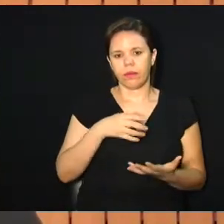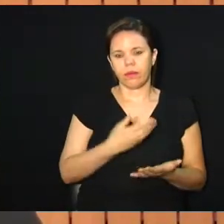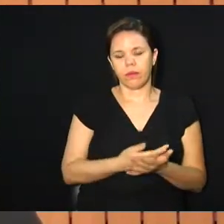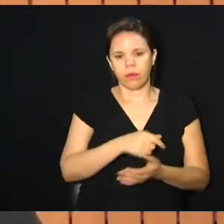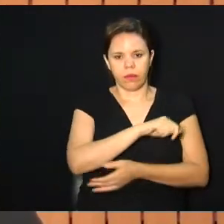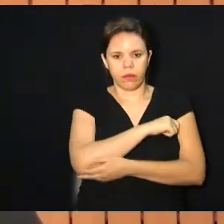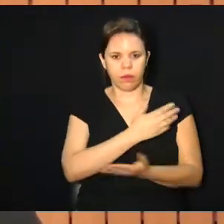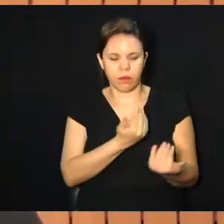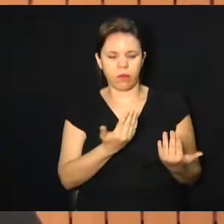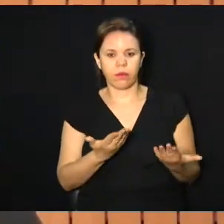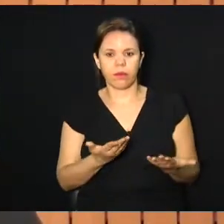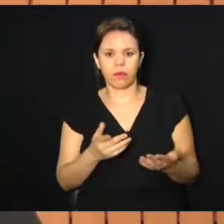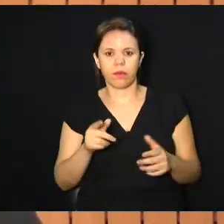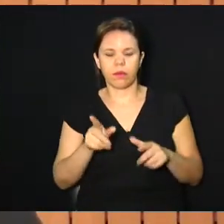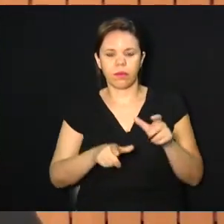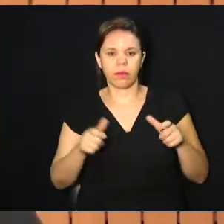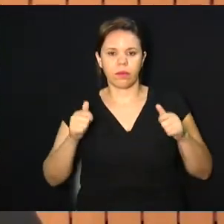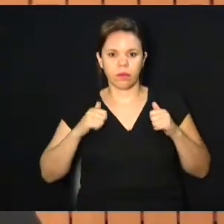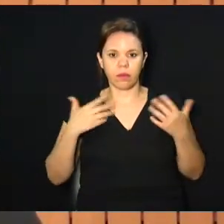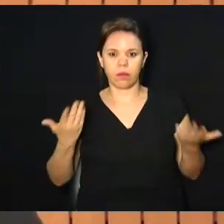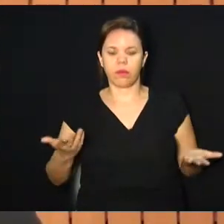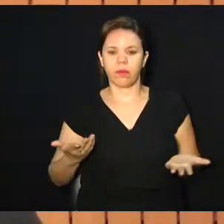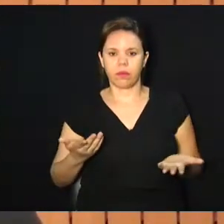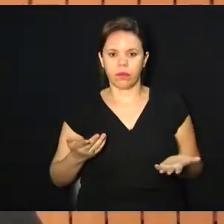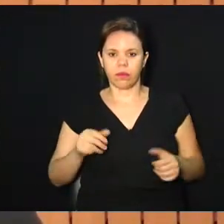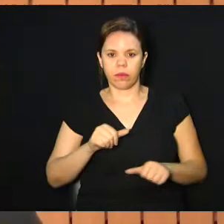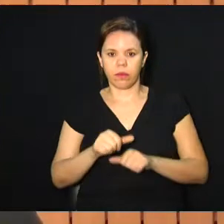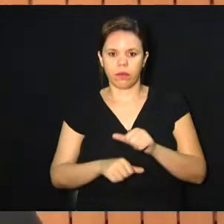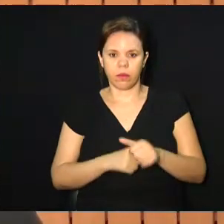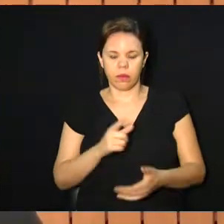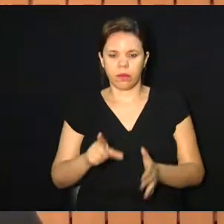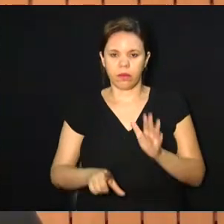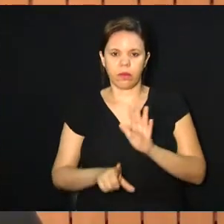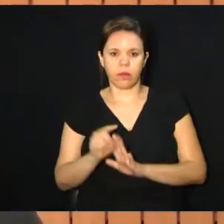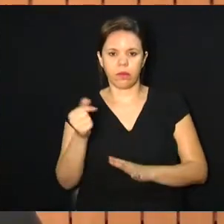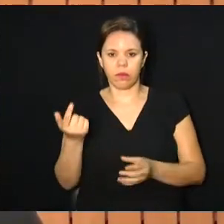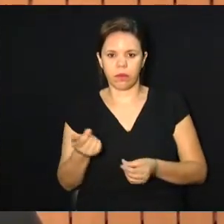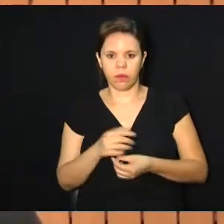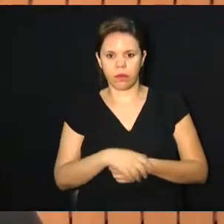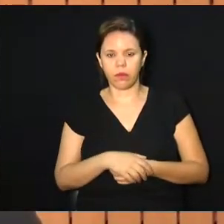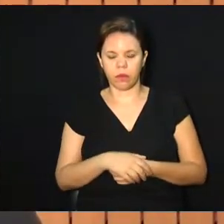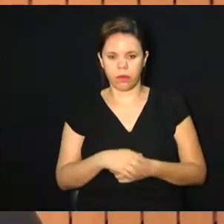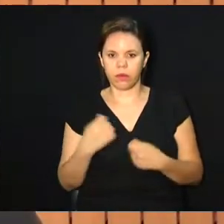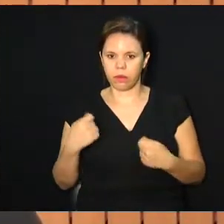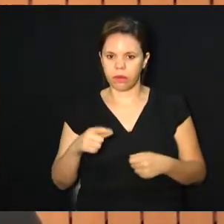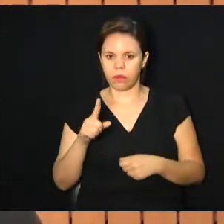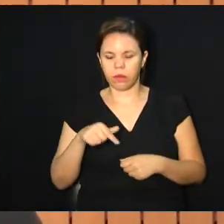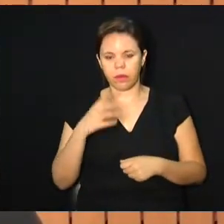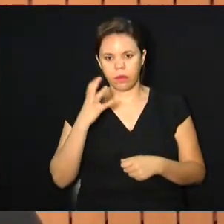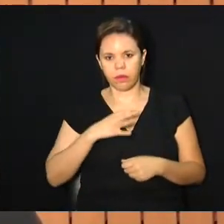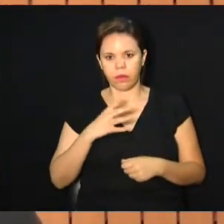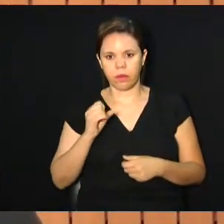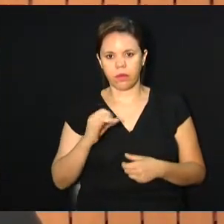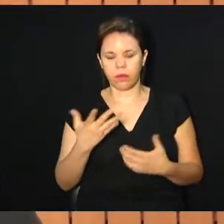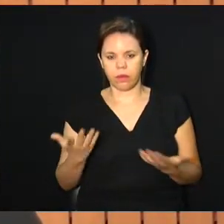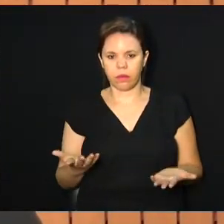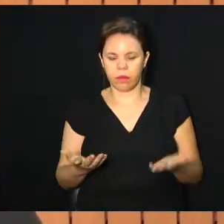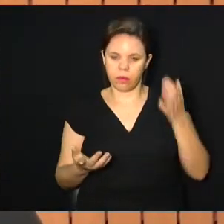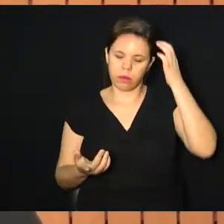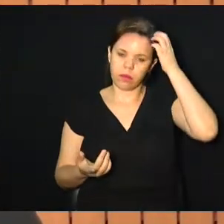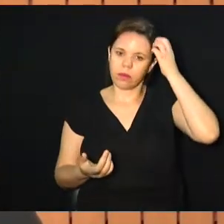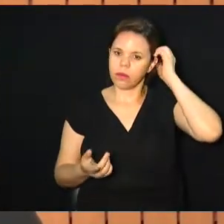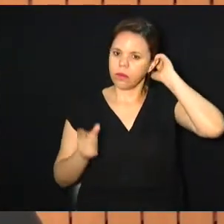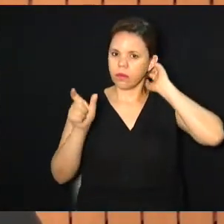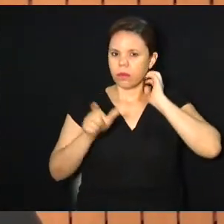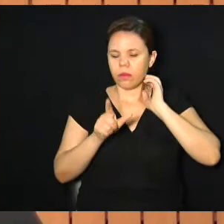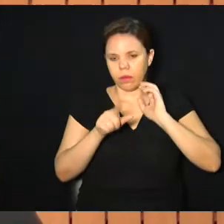enfim, jovens, para desempregados, não vai impactar diretamente no custo. E é o que deveria ser certo. Mas, como eu falei, se o pagamento for por passageiro, se